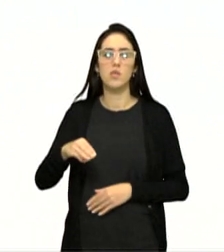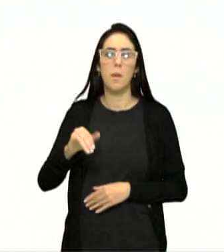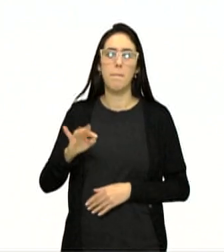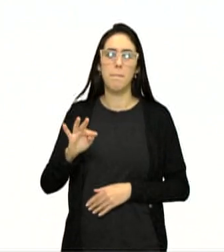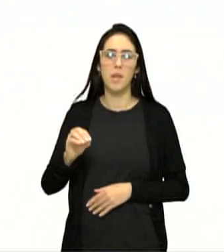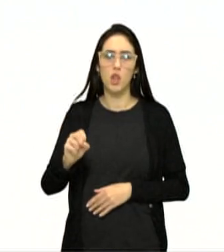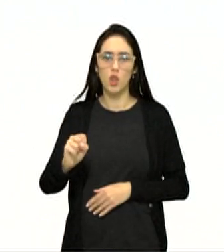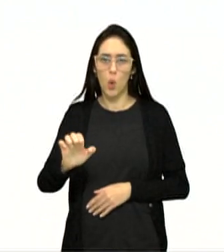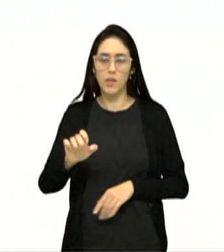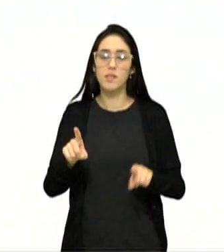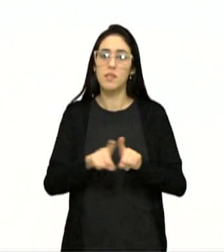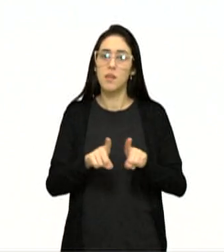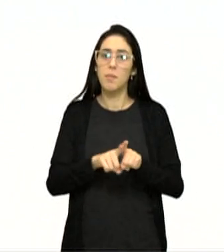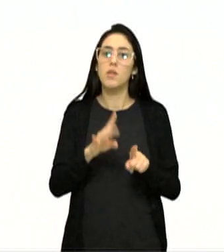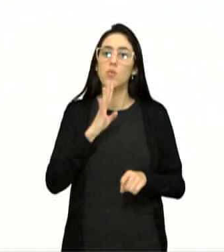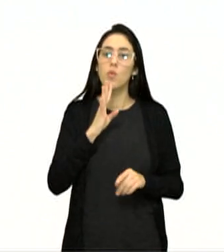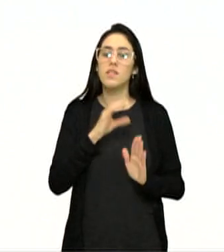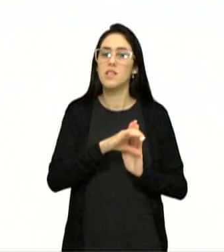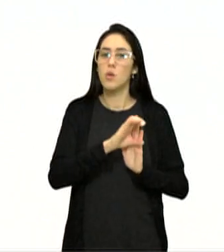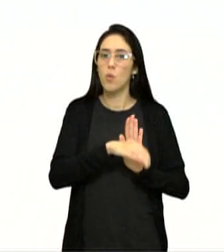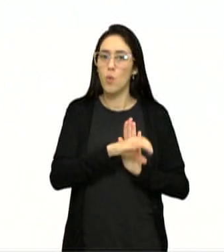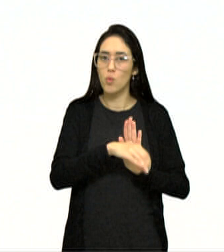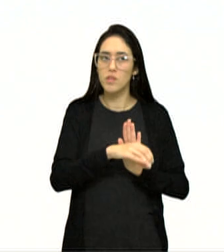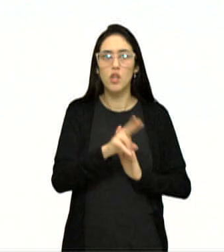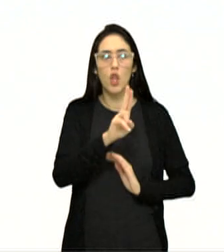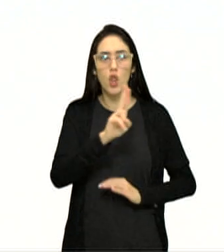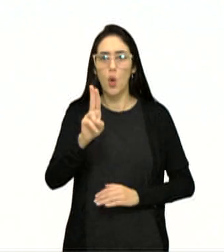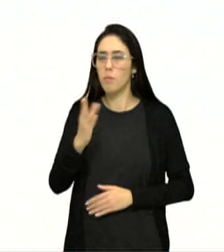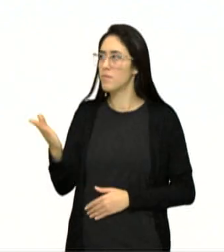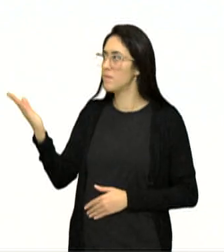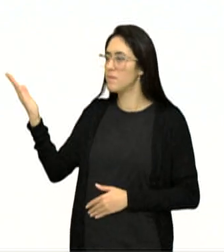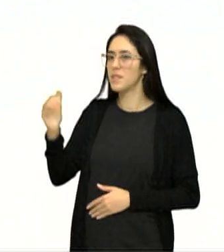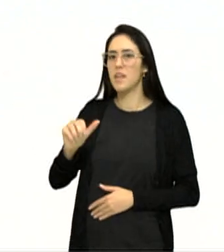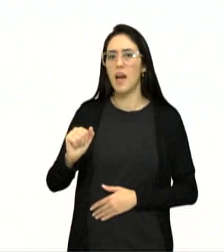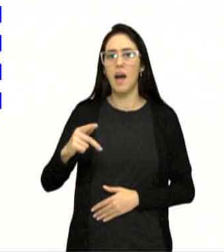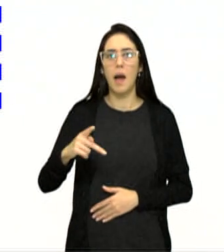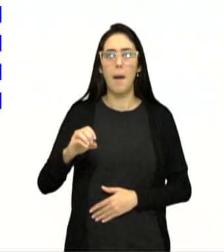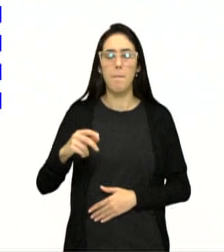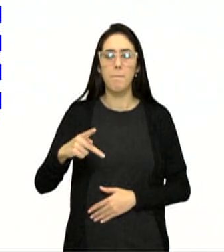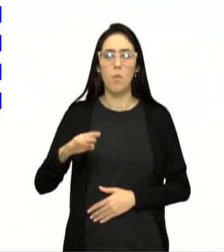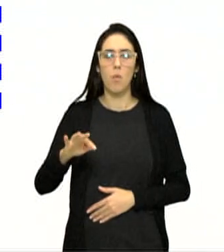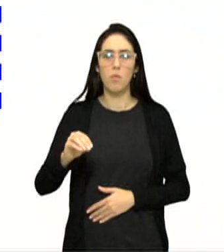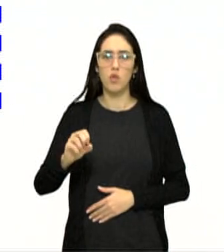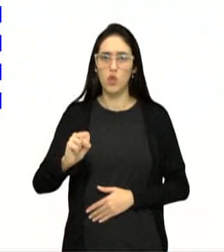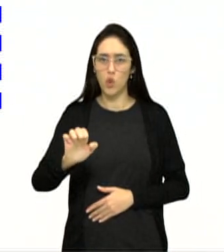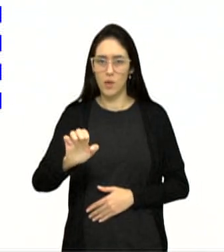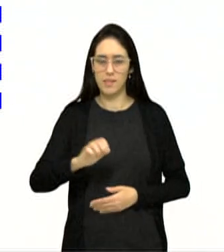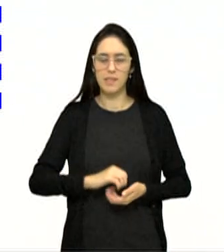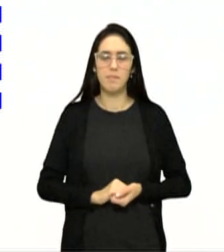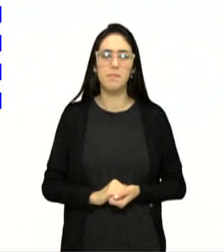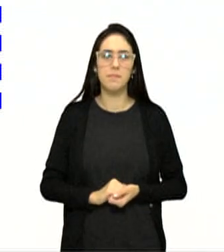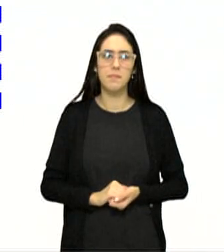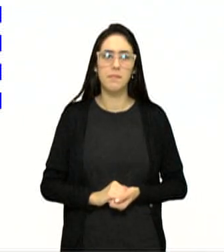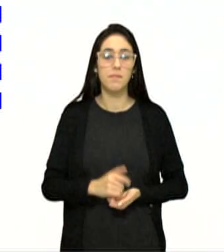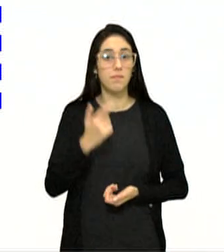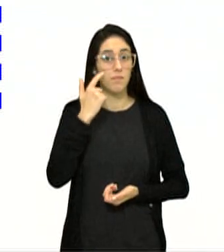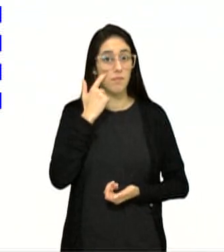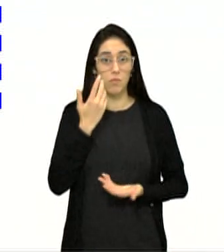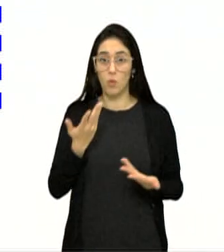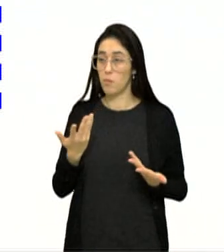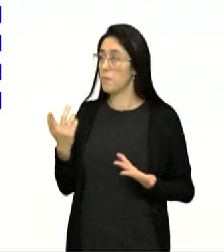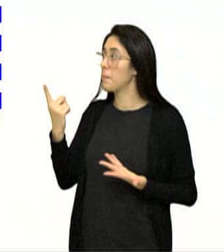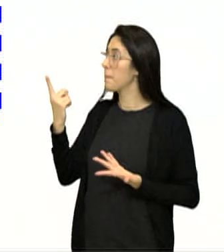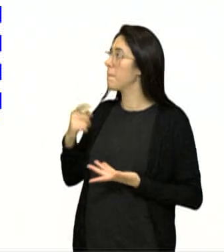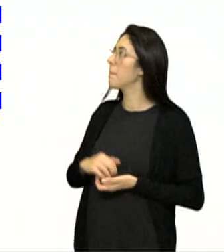E conhecer o conceito chamado apoptose. Vamos ver isso aqui na sequência. Muito bem, se liga nessa aqui,